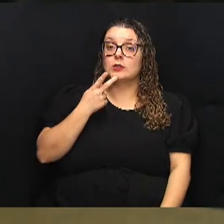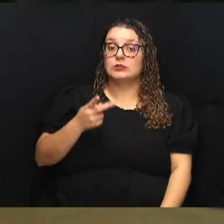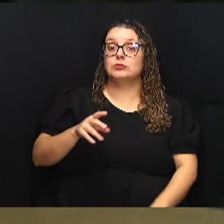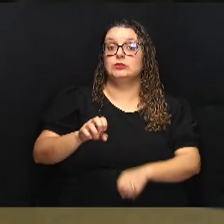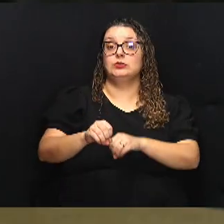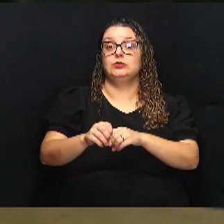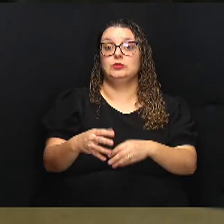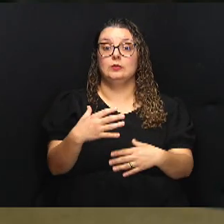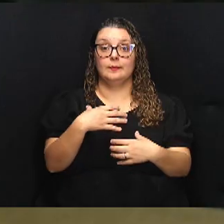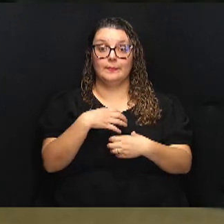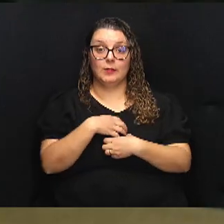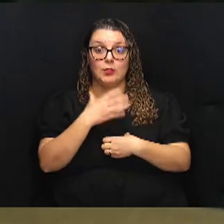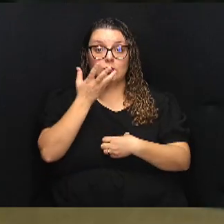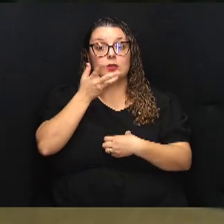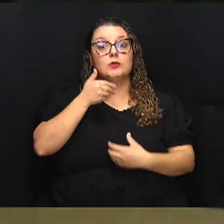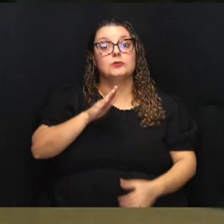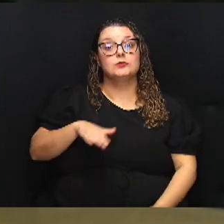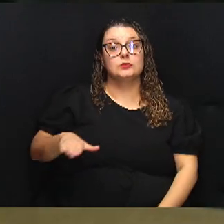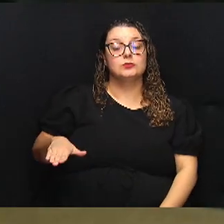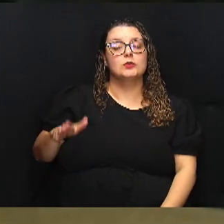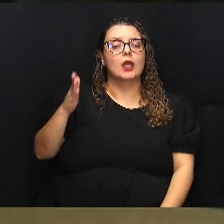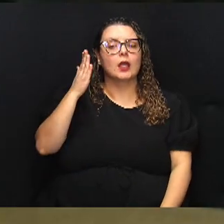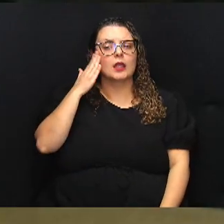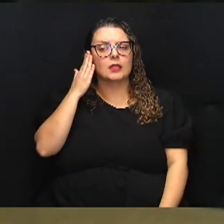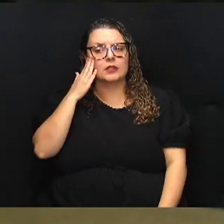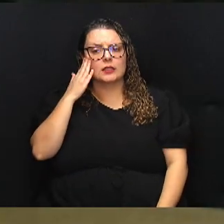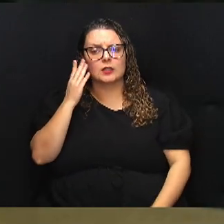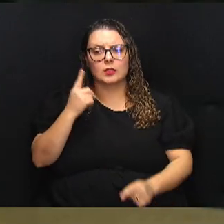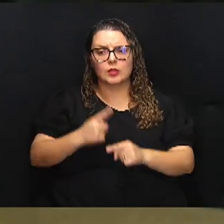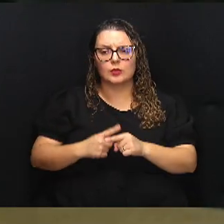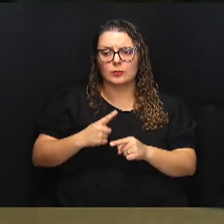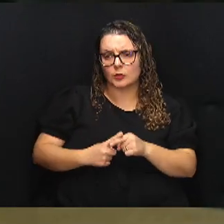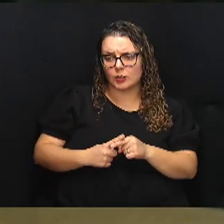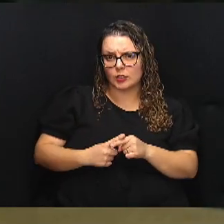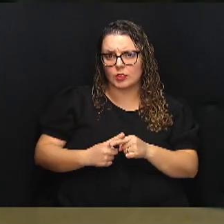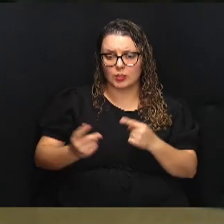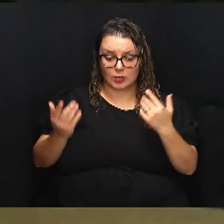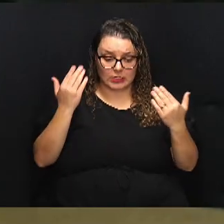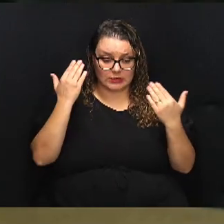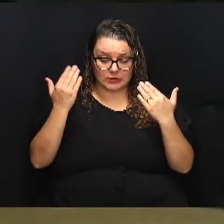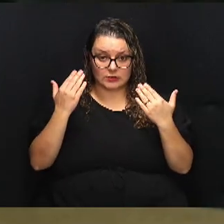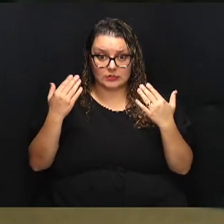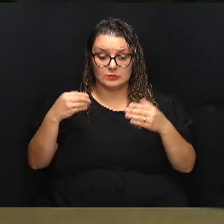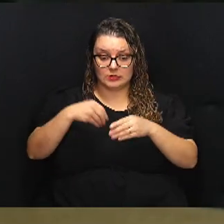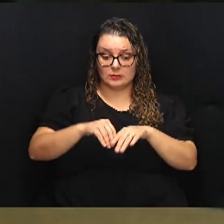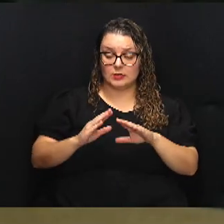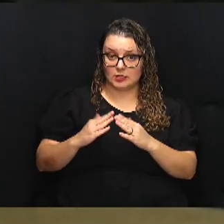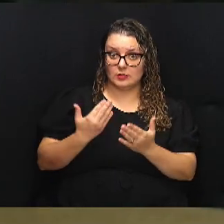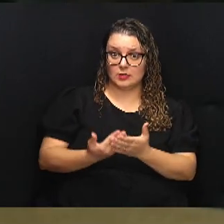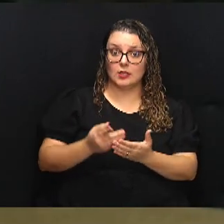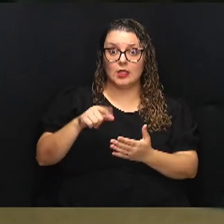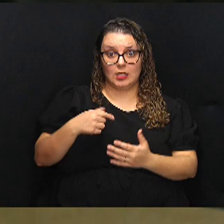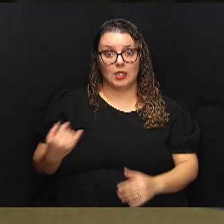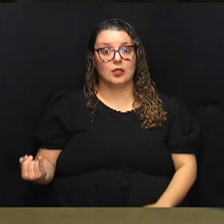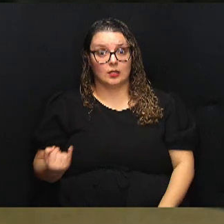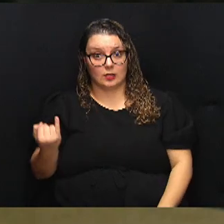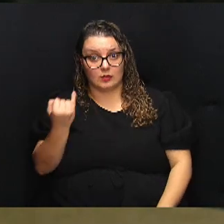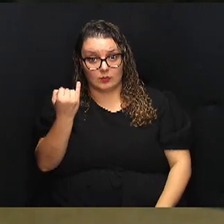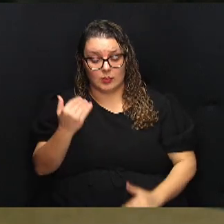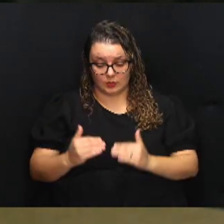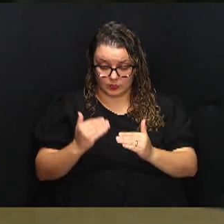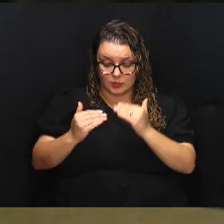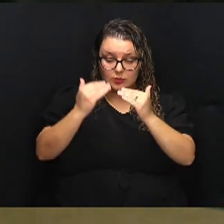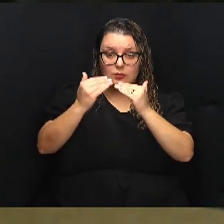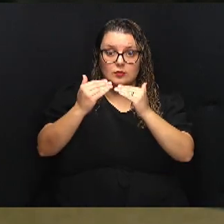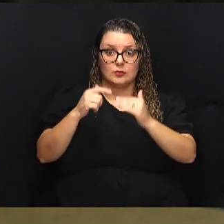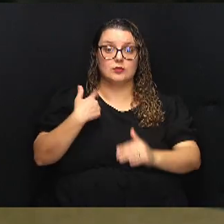educação emocional na infância e entender por que a presença da psicologia nas escolas é tão importante para o desenvolvimento